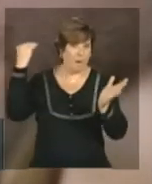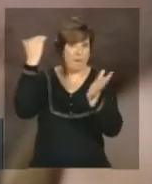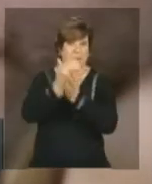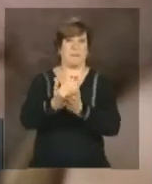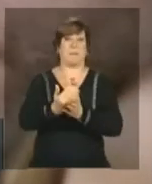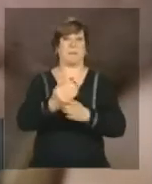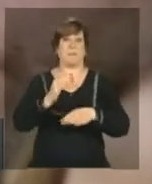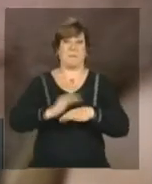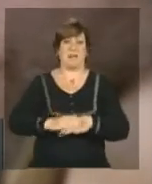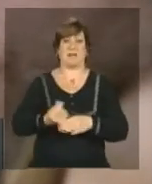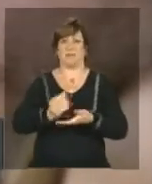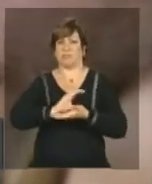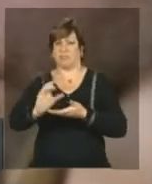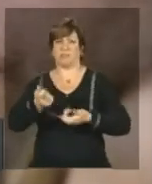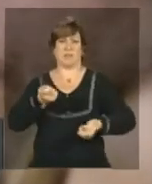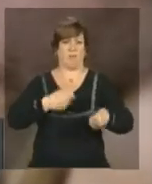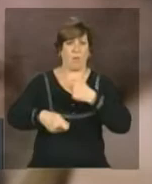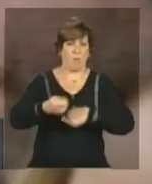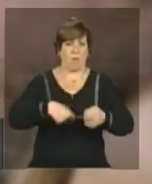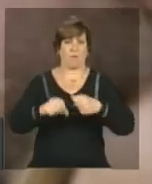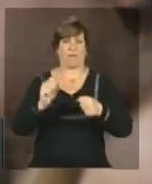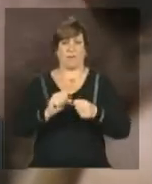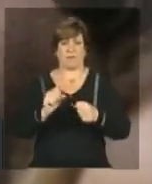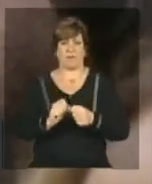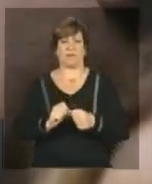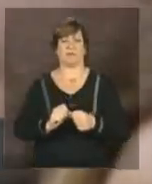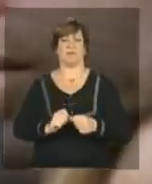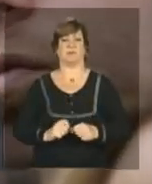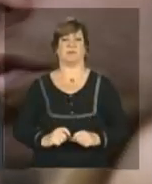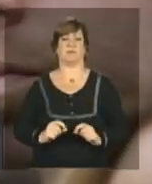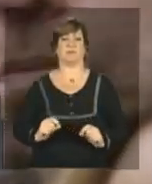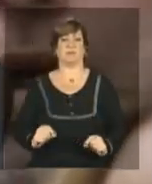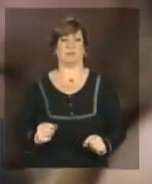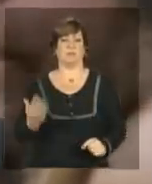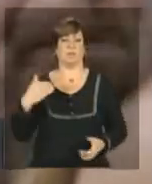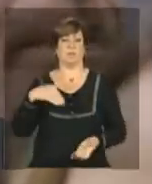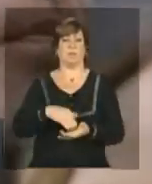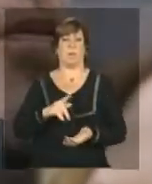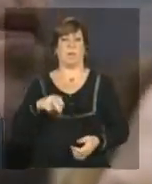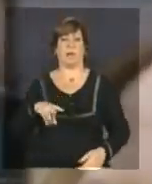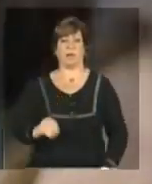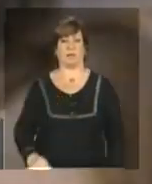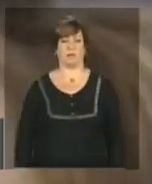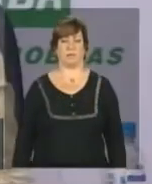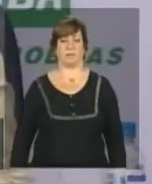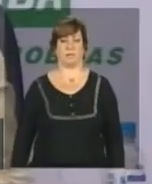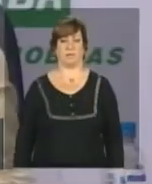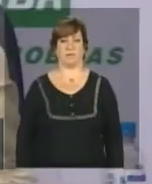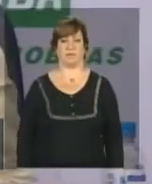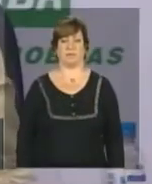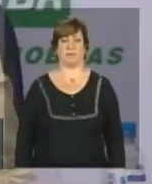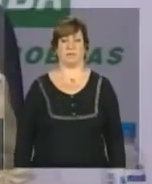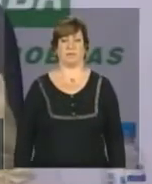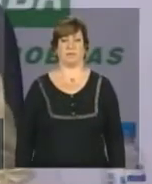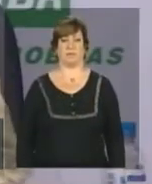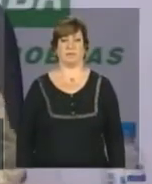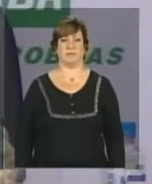os investimentos que forem feitos no último plano? Bom,